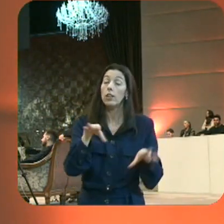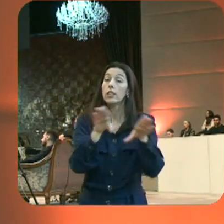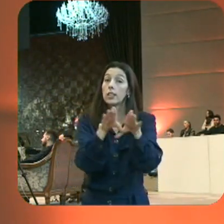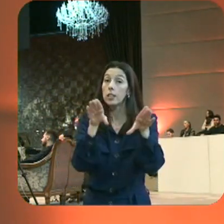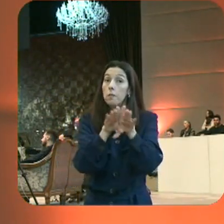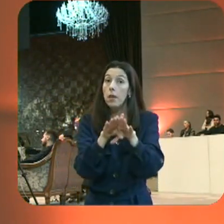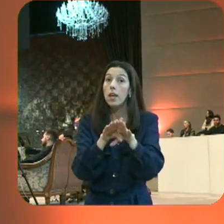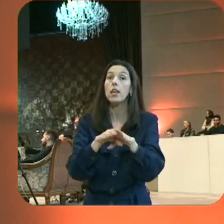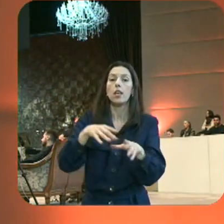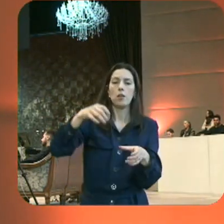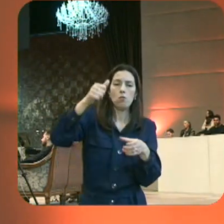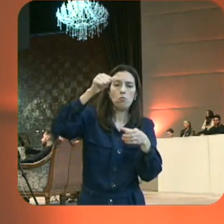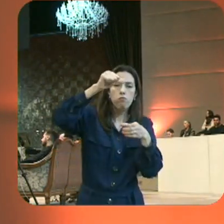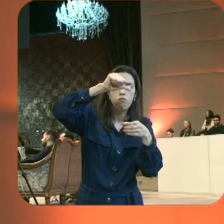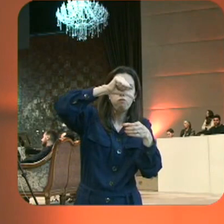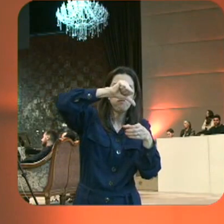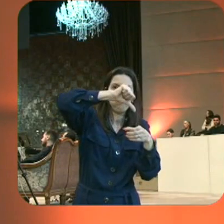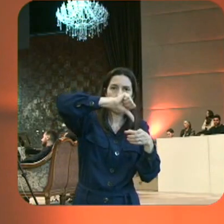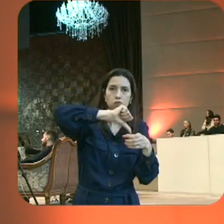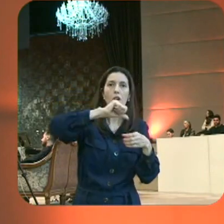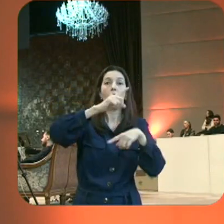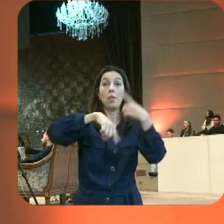para o próximo viajante.